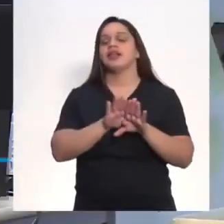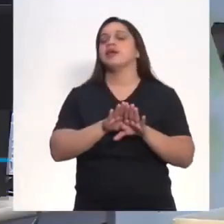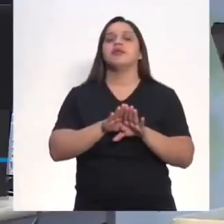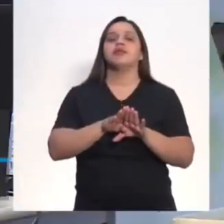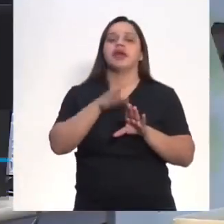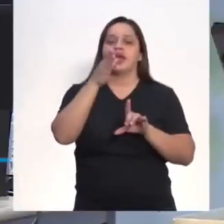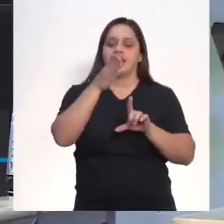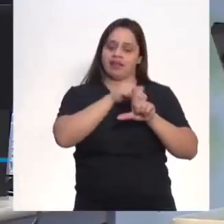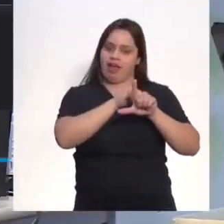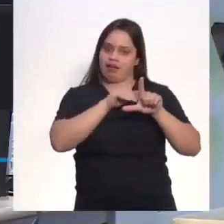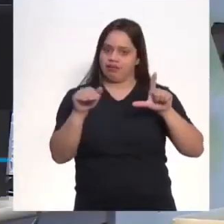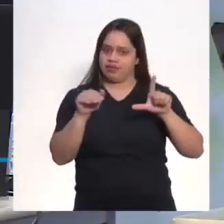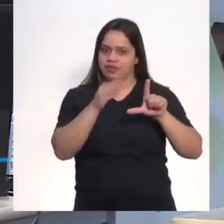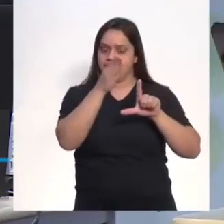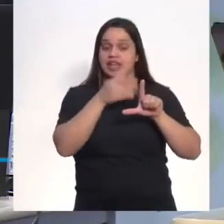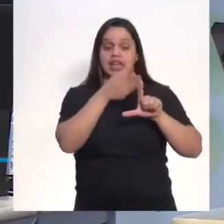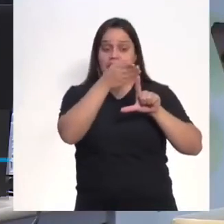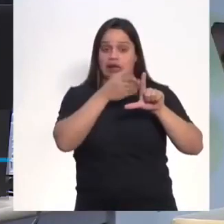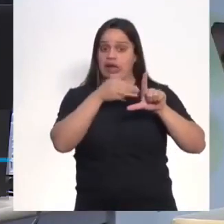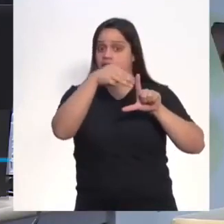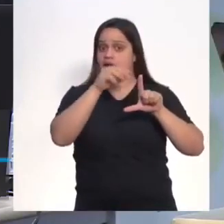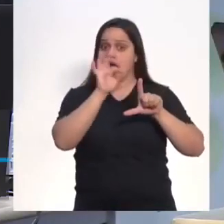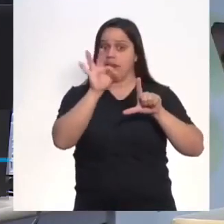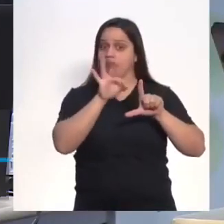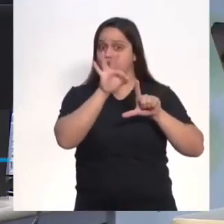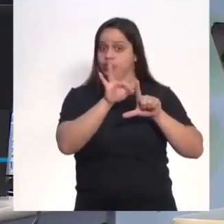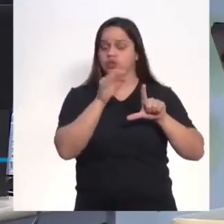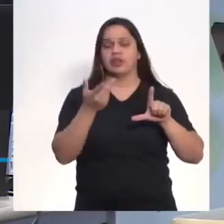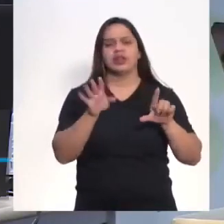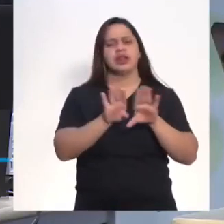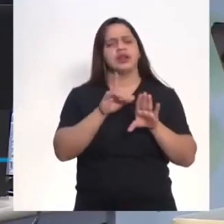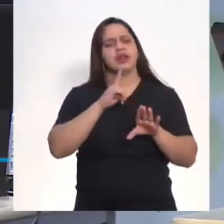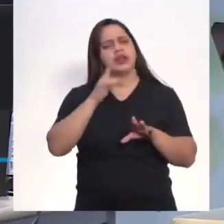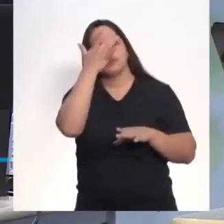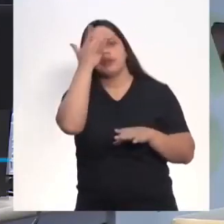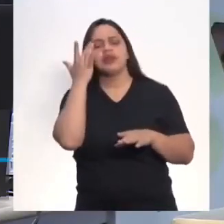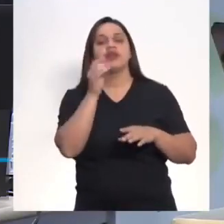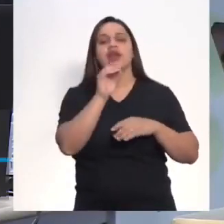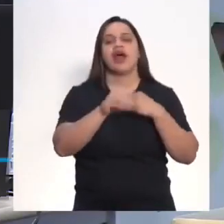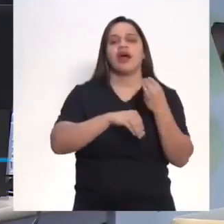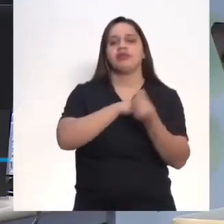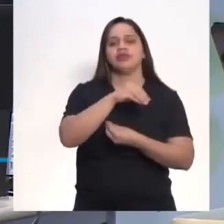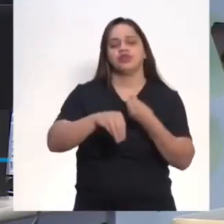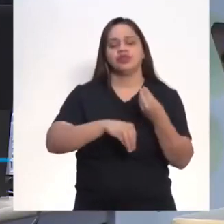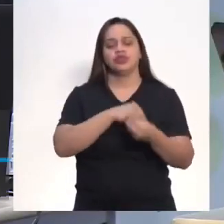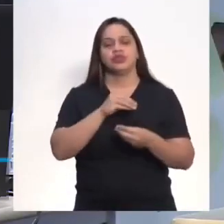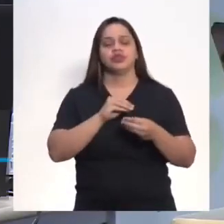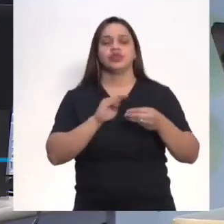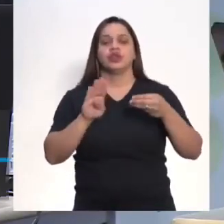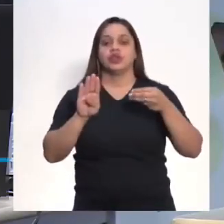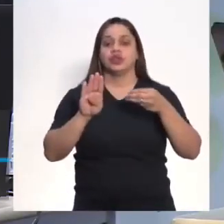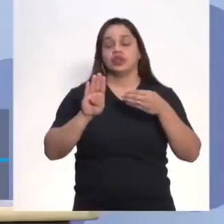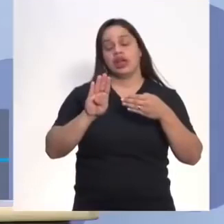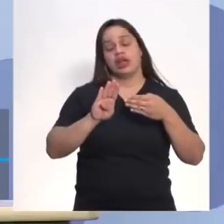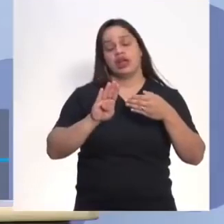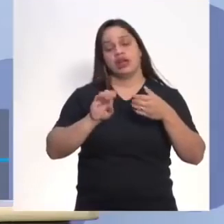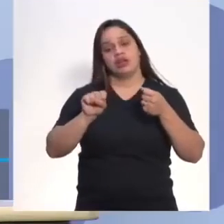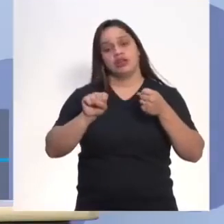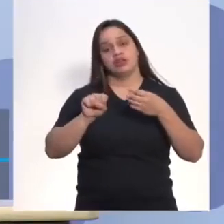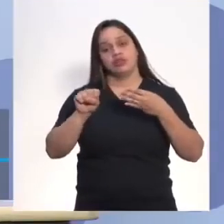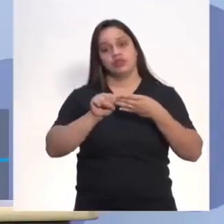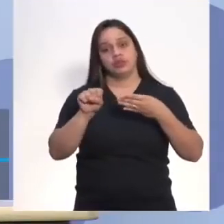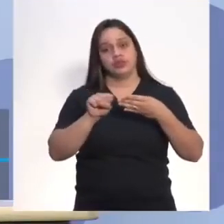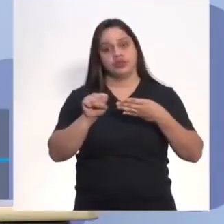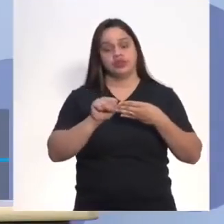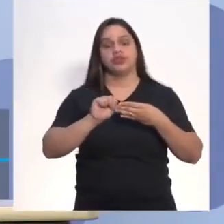mais? Acho que só, Dani. Tem gente que está misturando substantivo com adjetivo. Isso, aí estão falando outras coisas. Tem